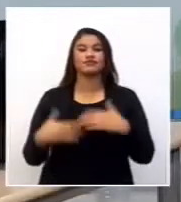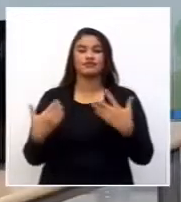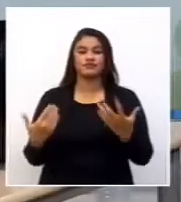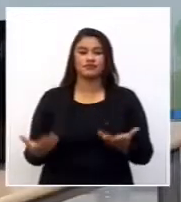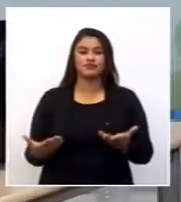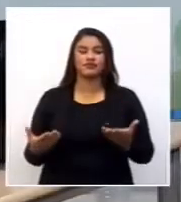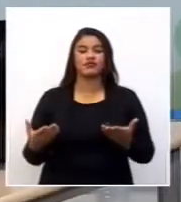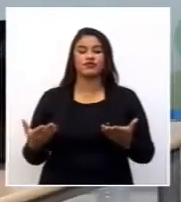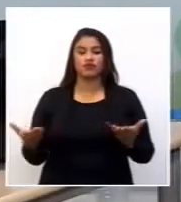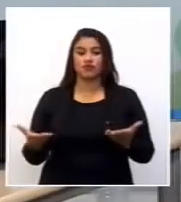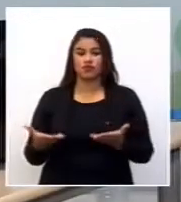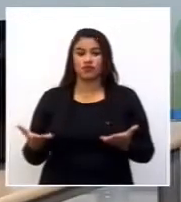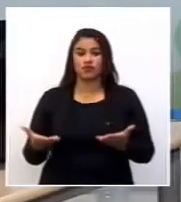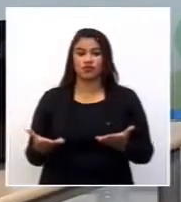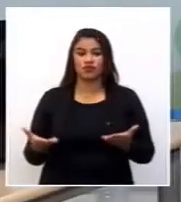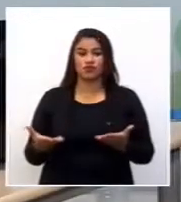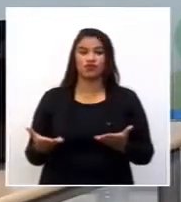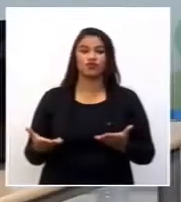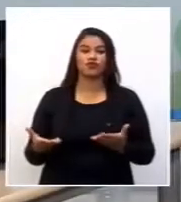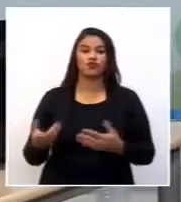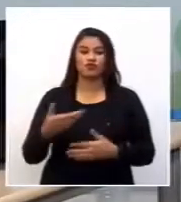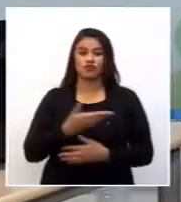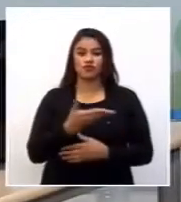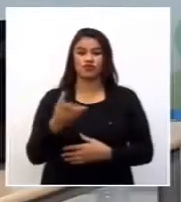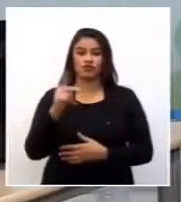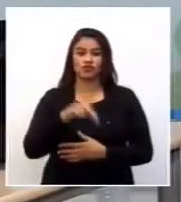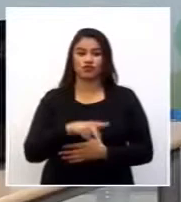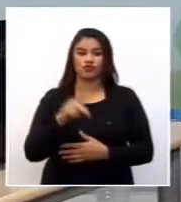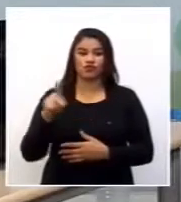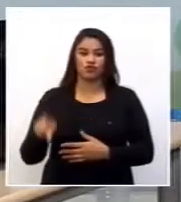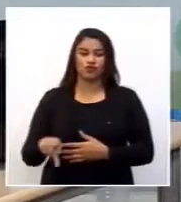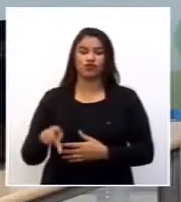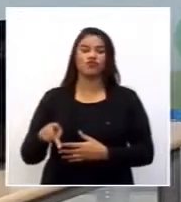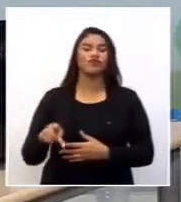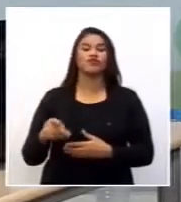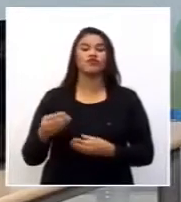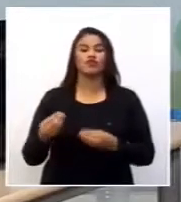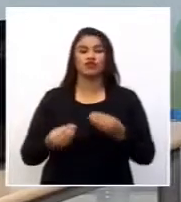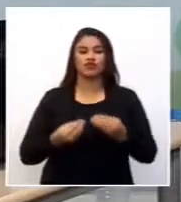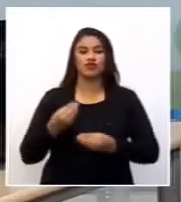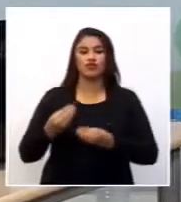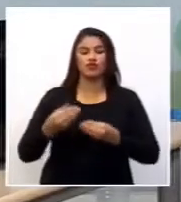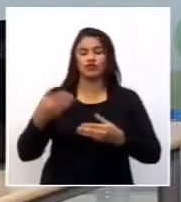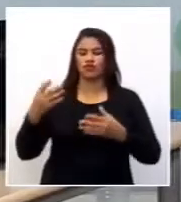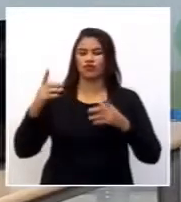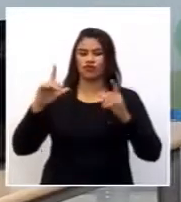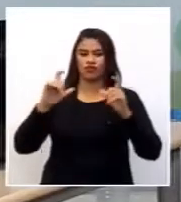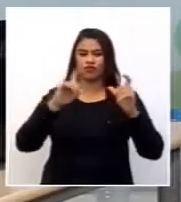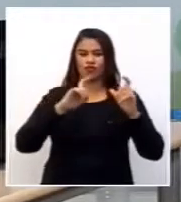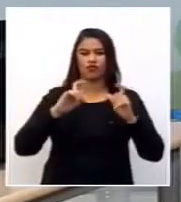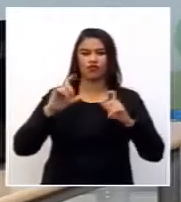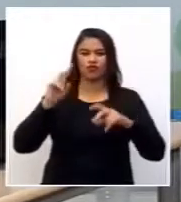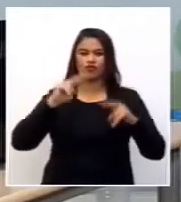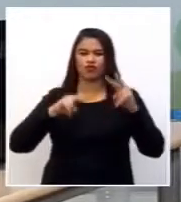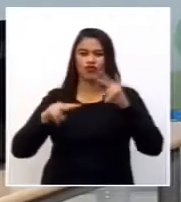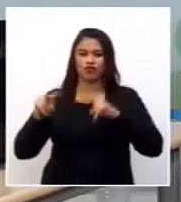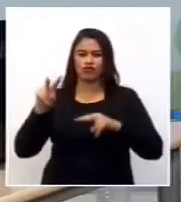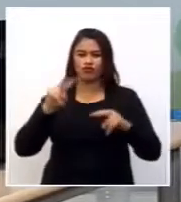Então, professores, nesse momento que nós apresentamos essas imagens, lembrando que as imagens